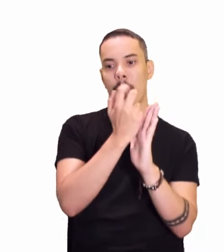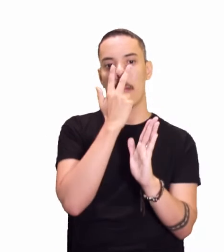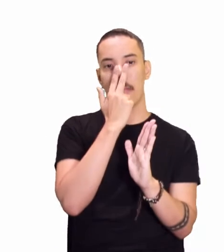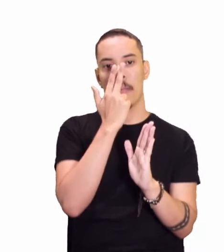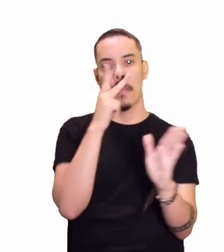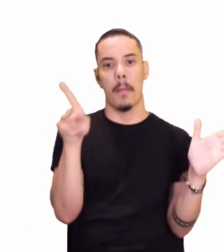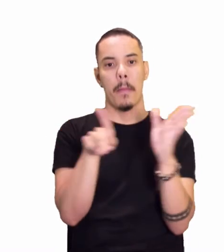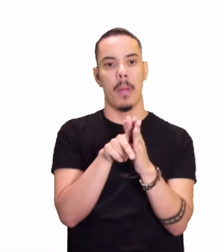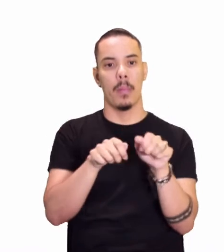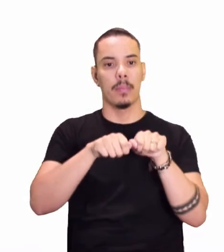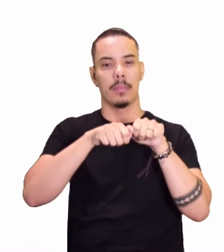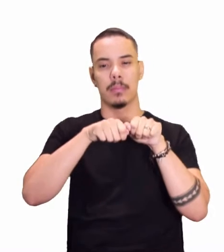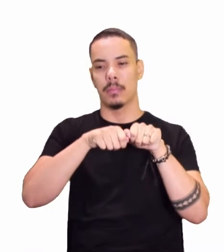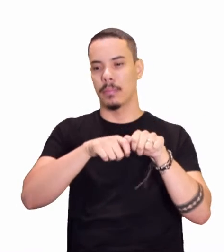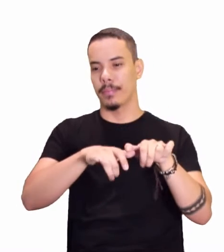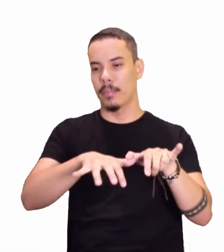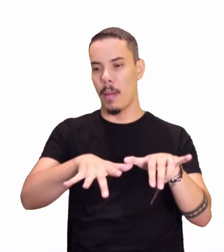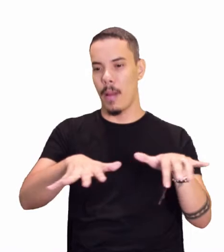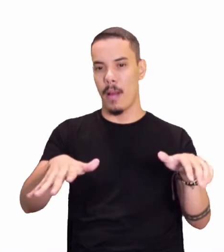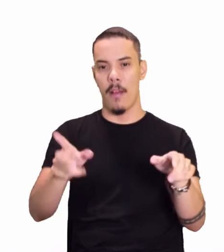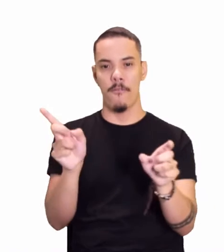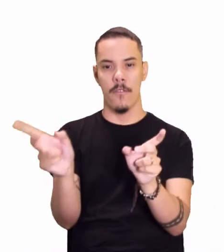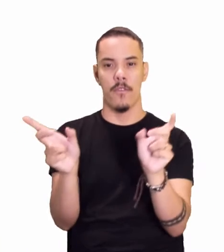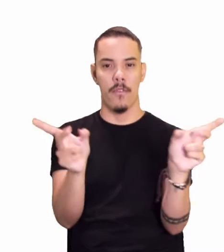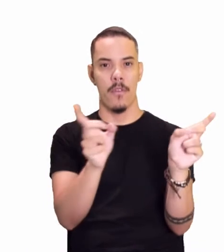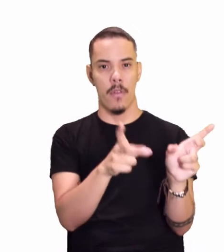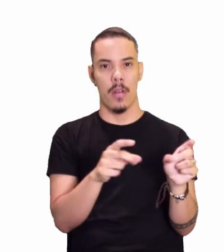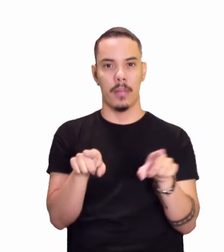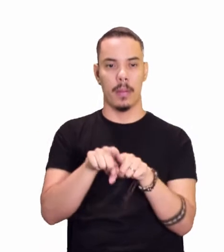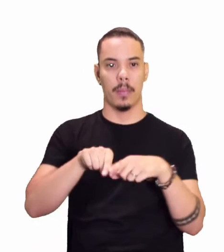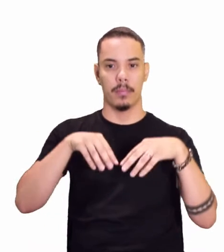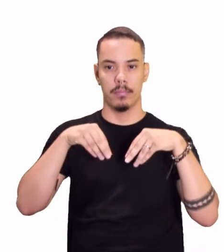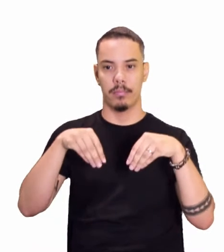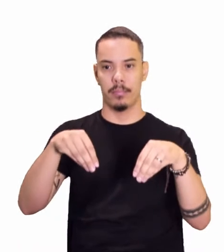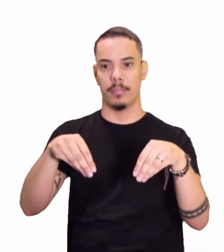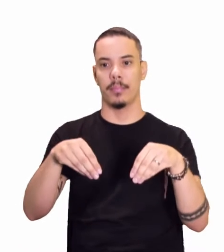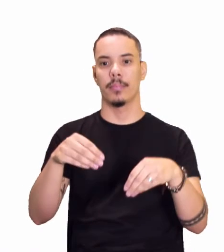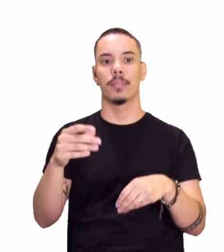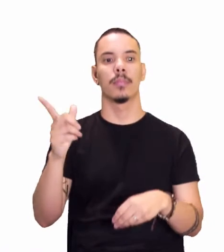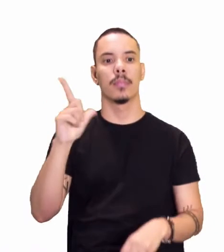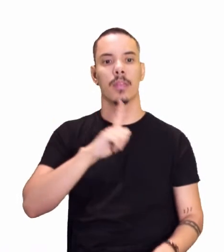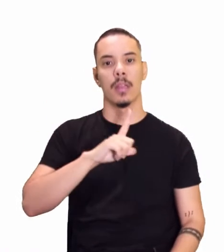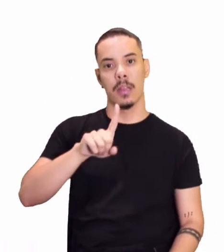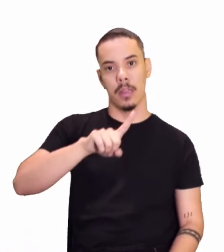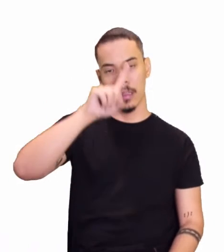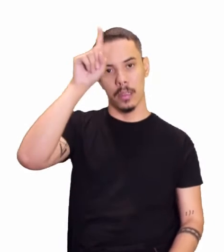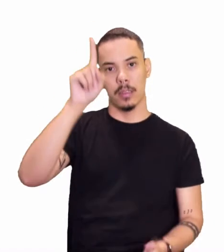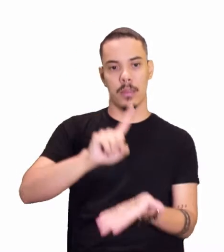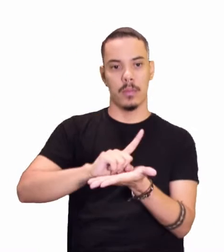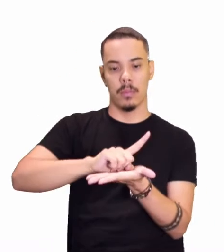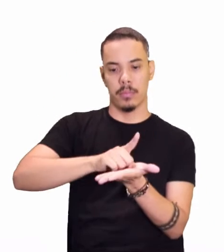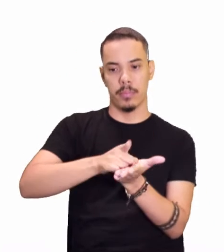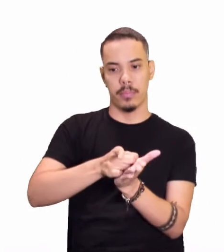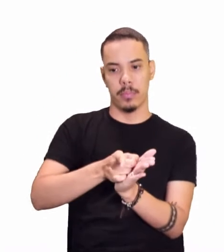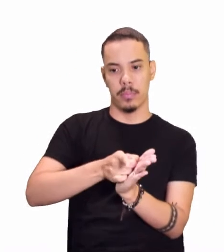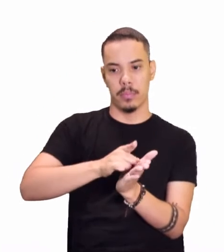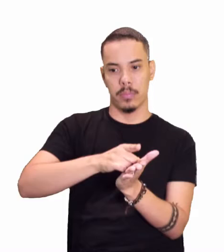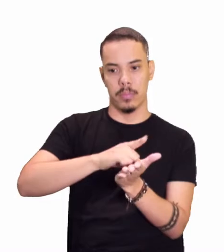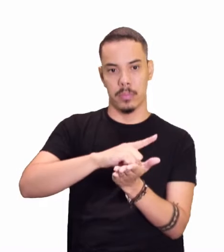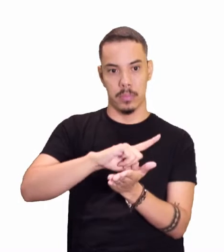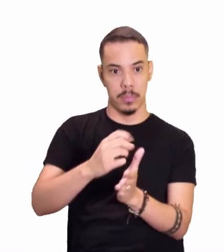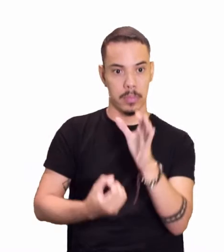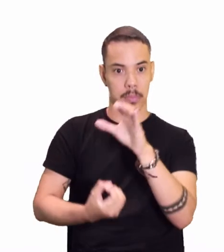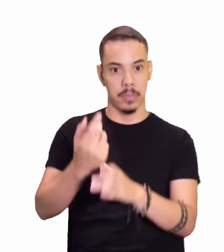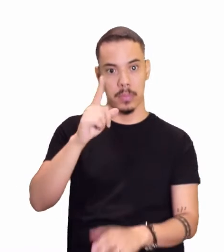de expansão comercial e territorial. Vamos ter a invenção da bússola, olha só,